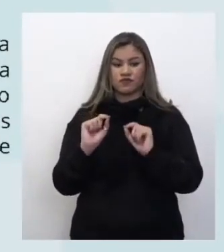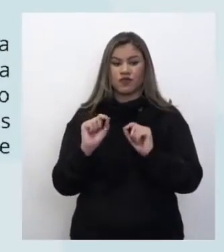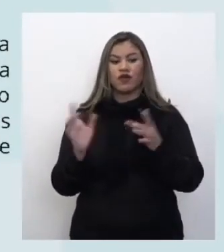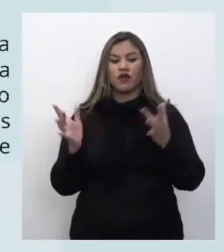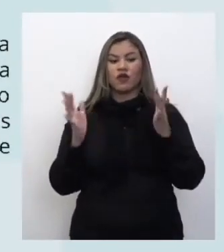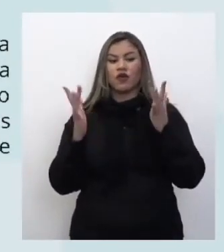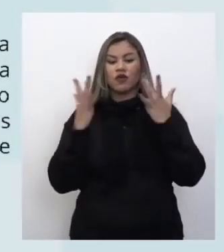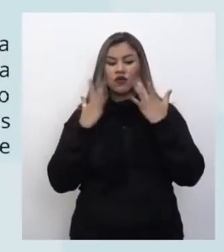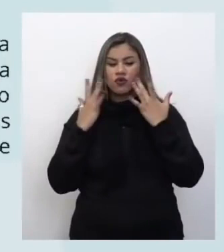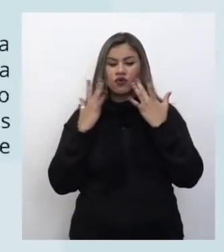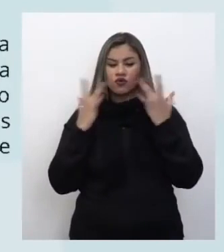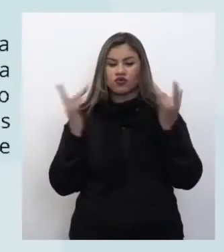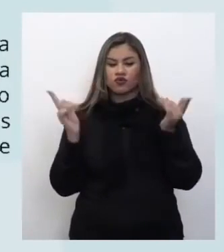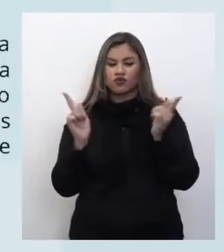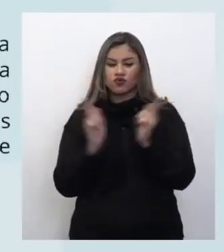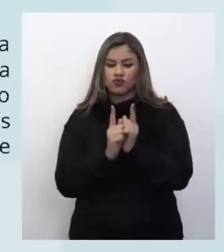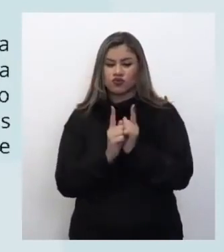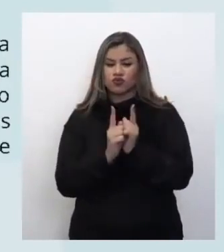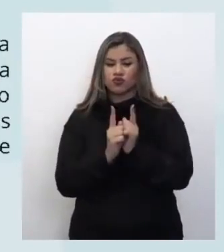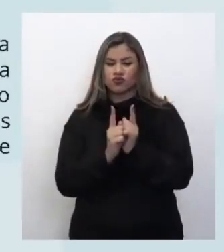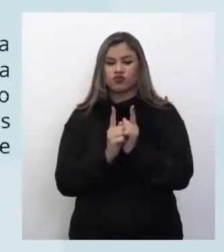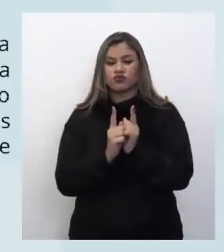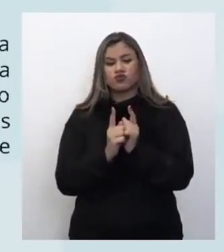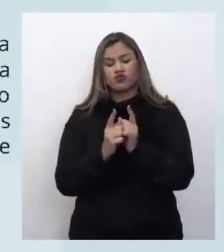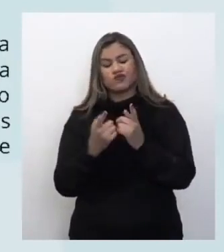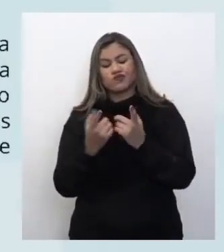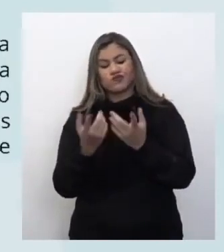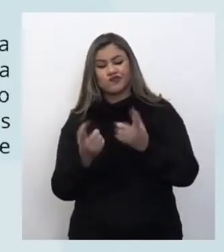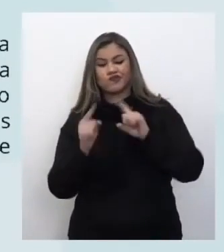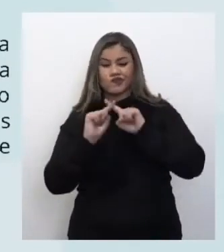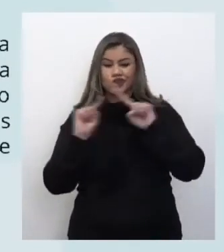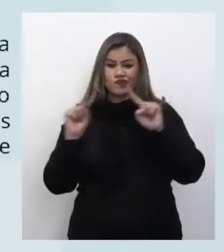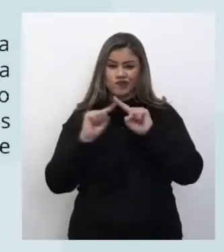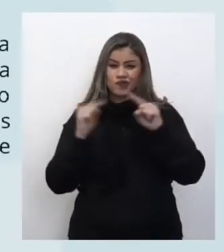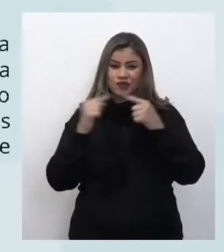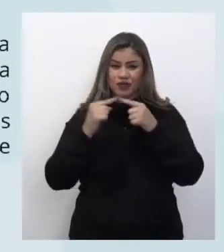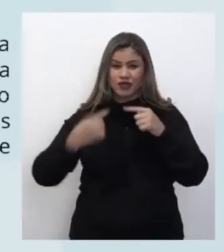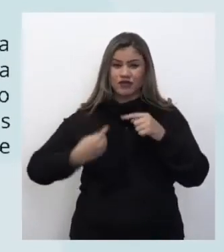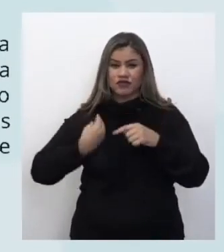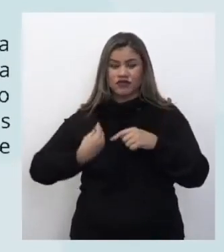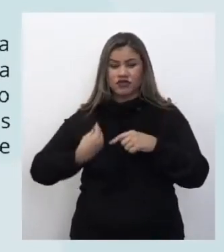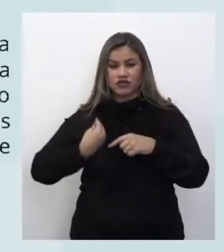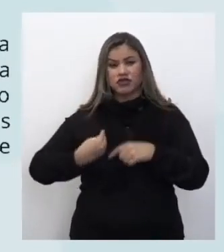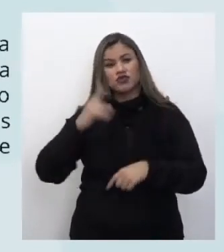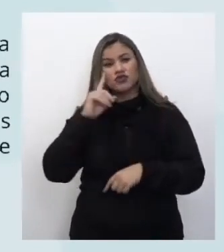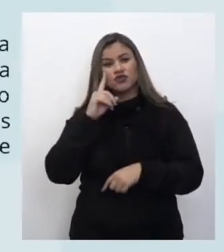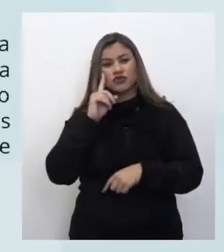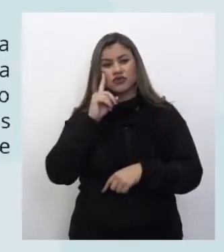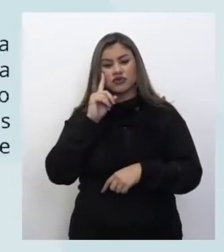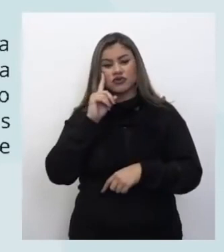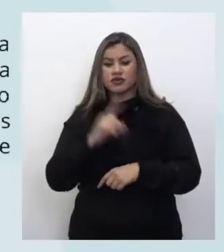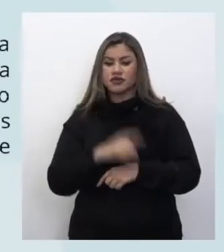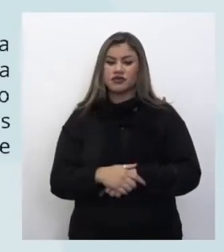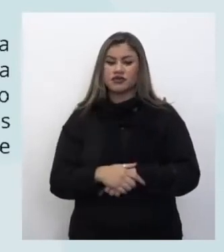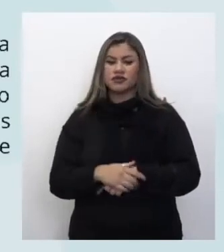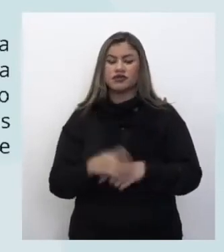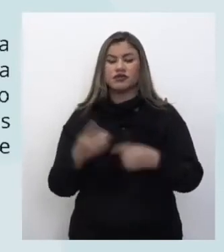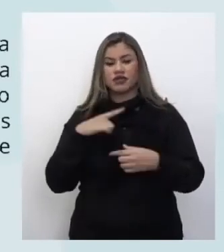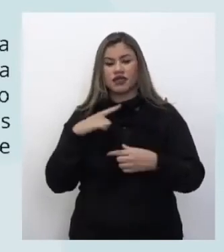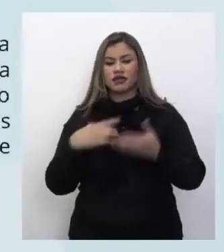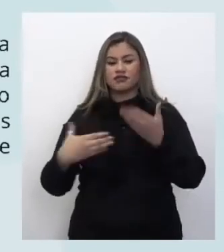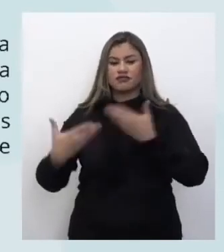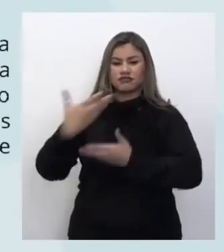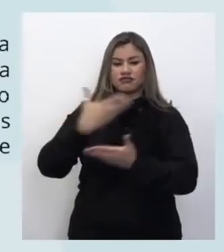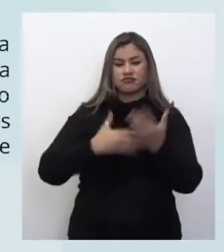peça teatral curta, de caráter crítico da vida cotidiana, formado por diálogos simples e representado